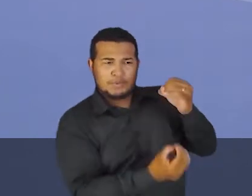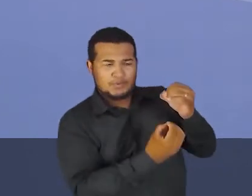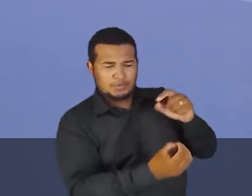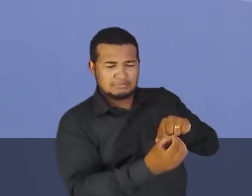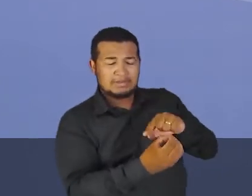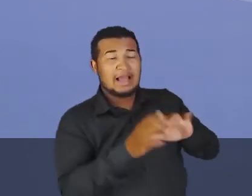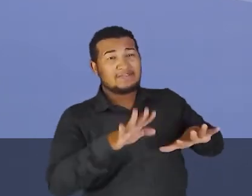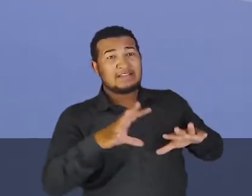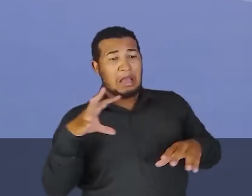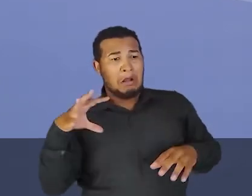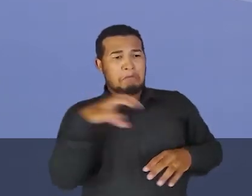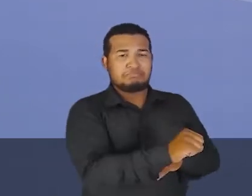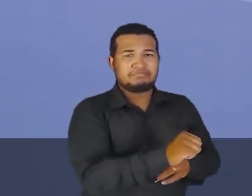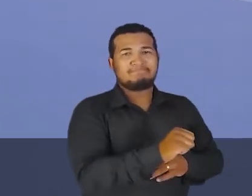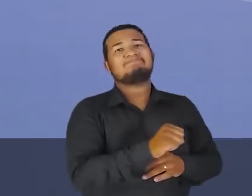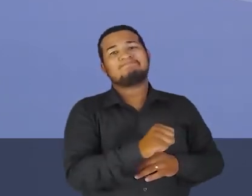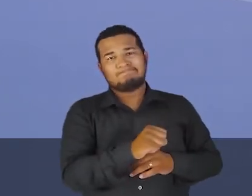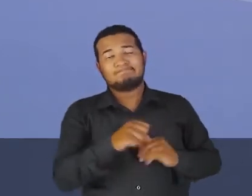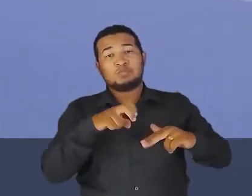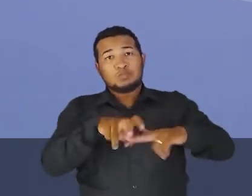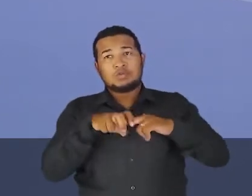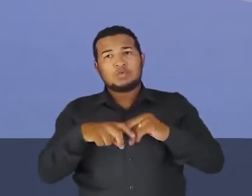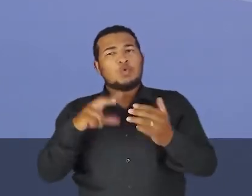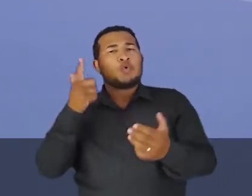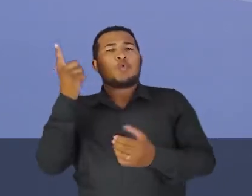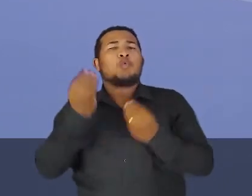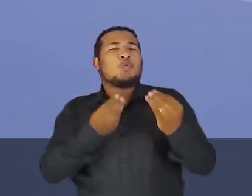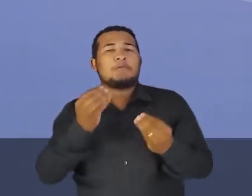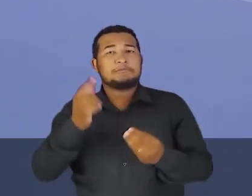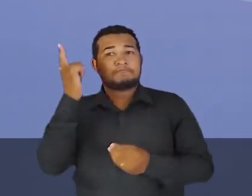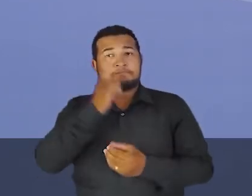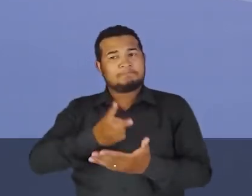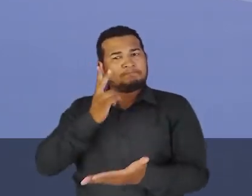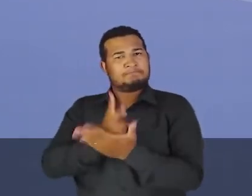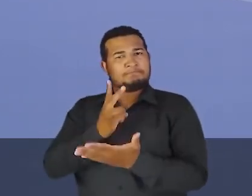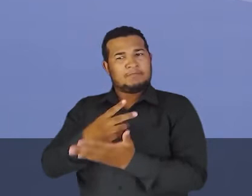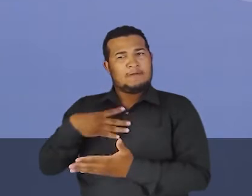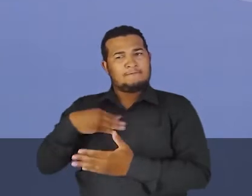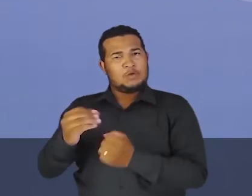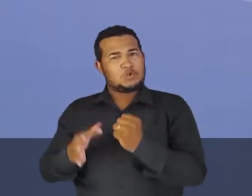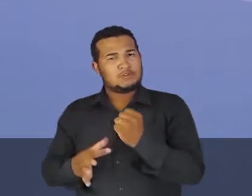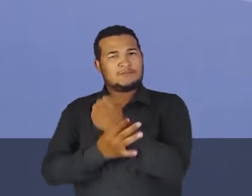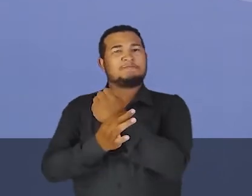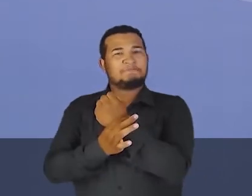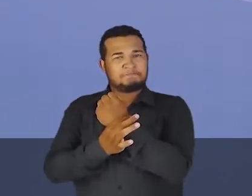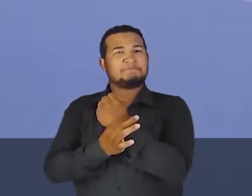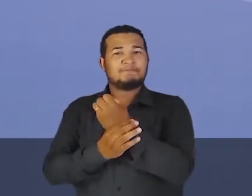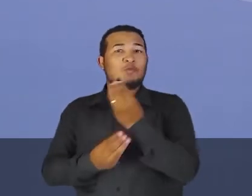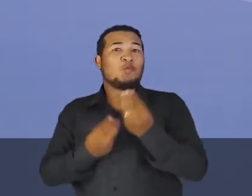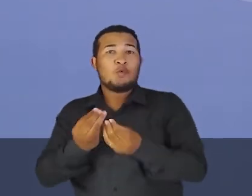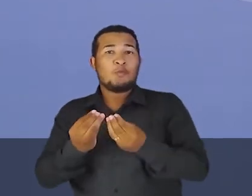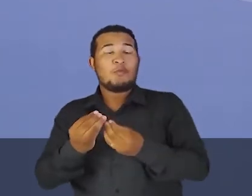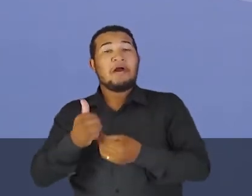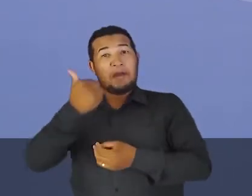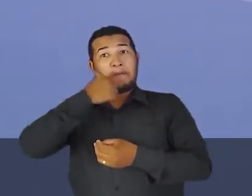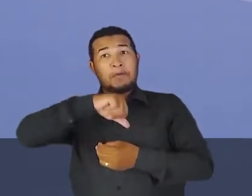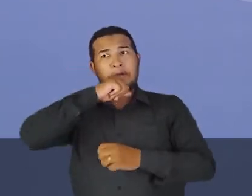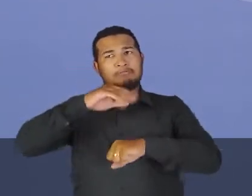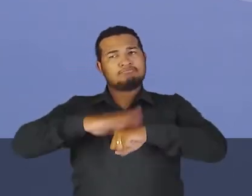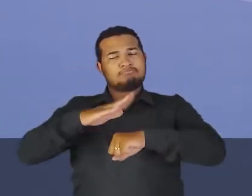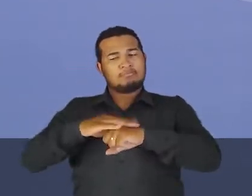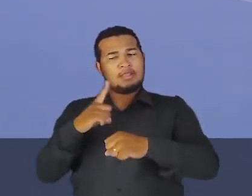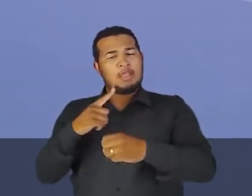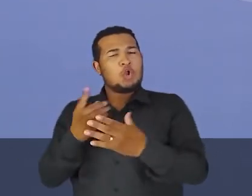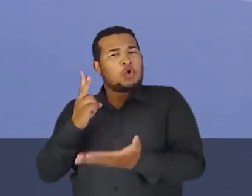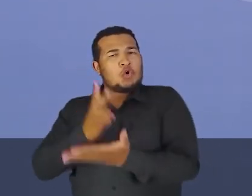ser predados. Então, uma forma de permanecer com os filhotes seguros dentro do organismo, as mães elas mantêm